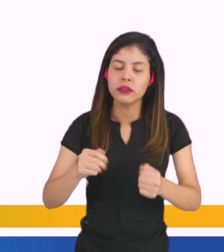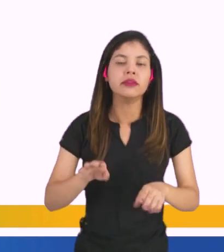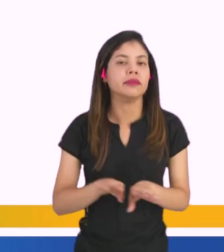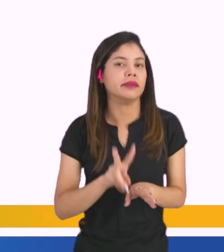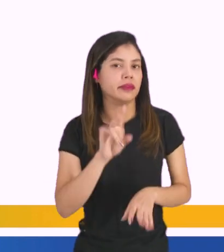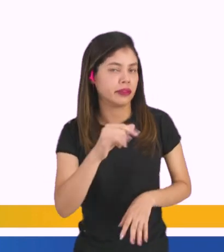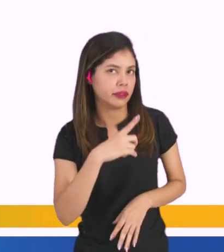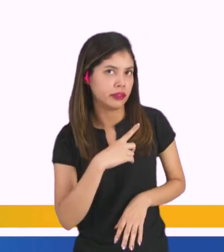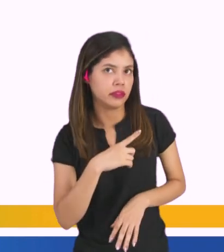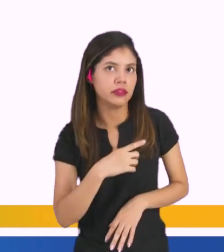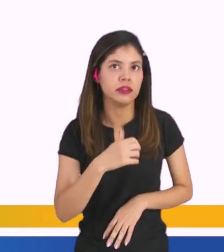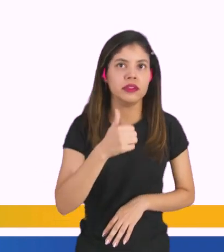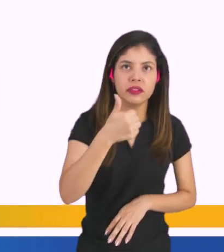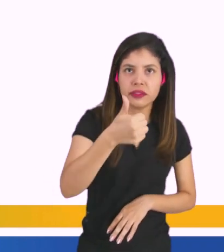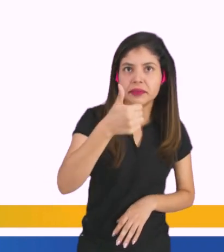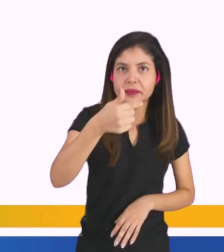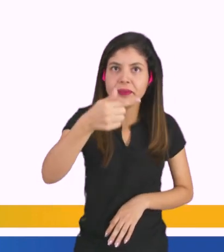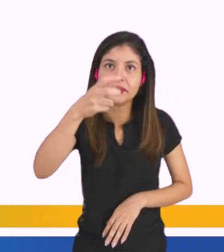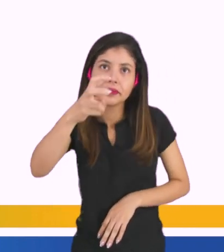placas será de